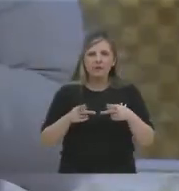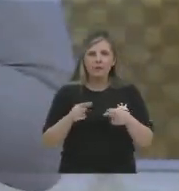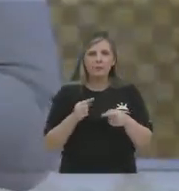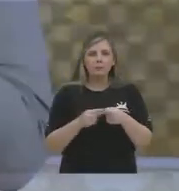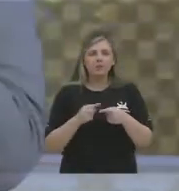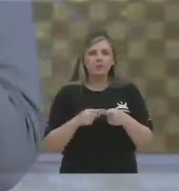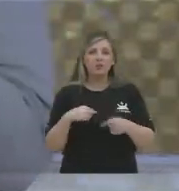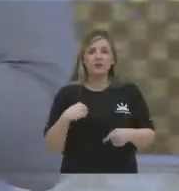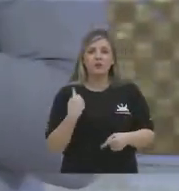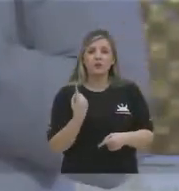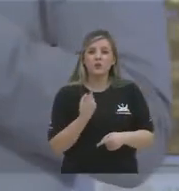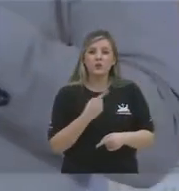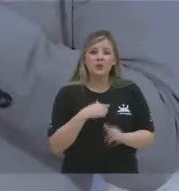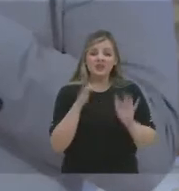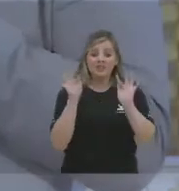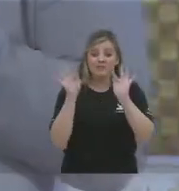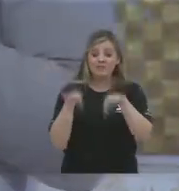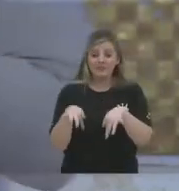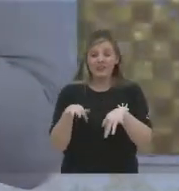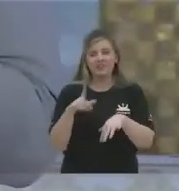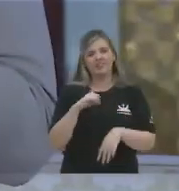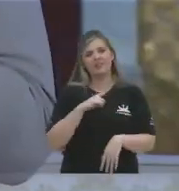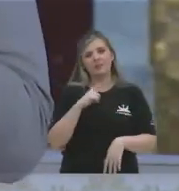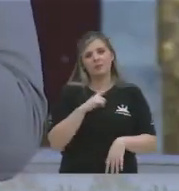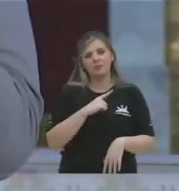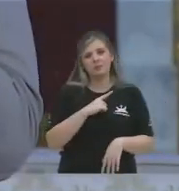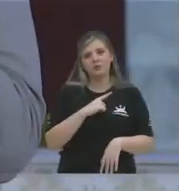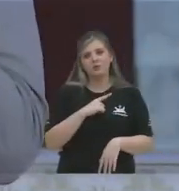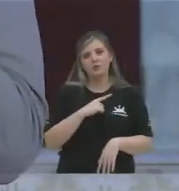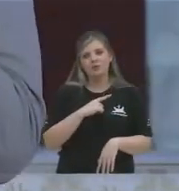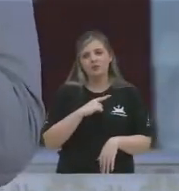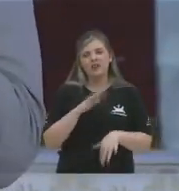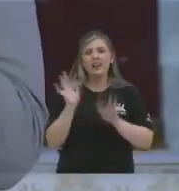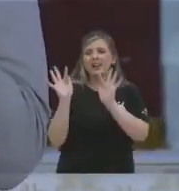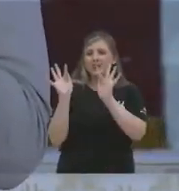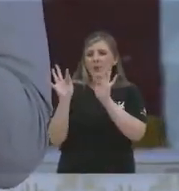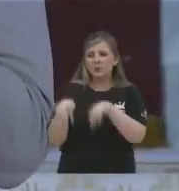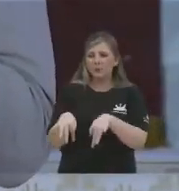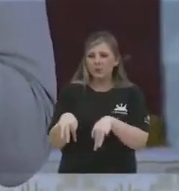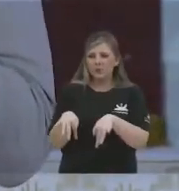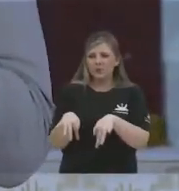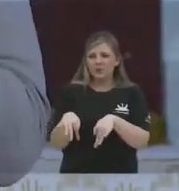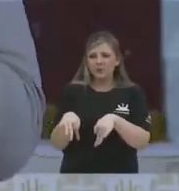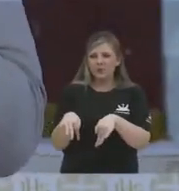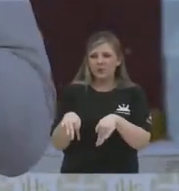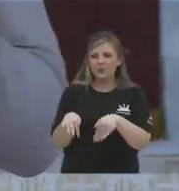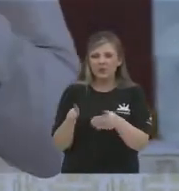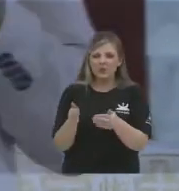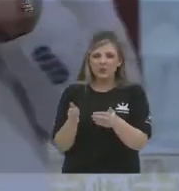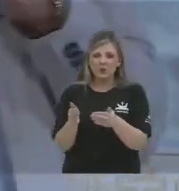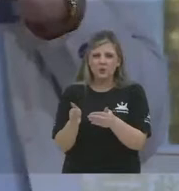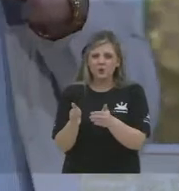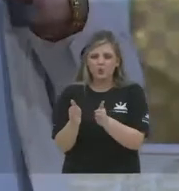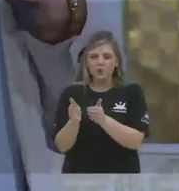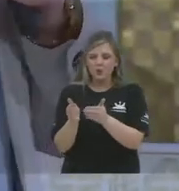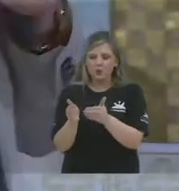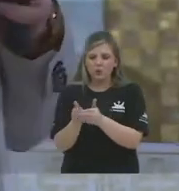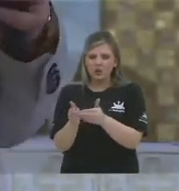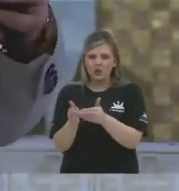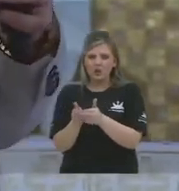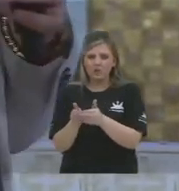e limitadas. E no na finitude e no limite entra doenças,